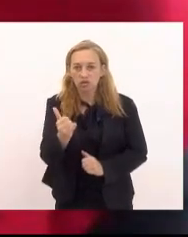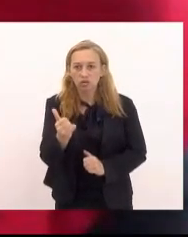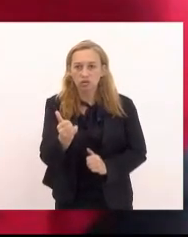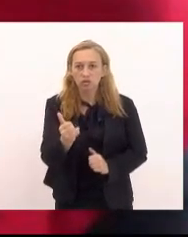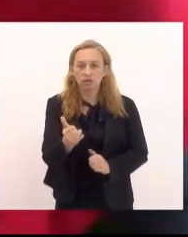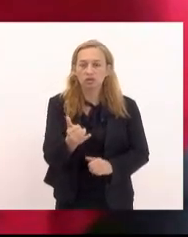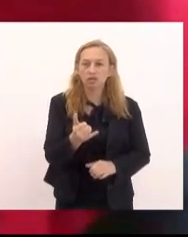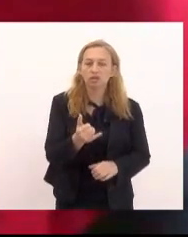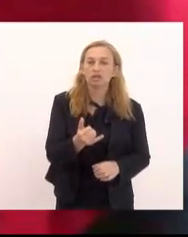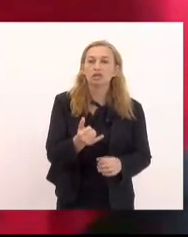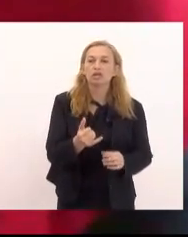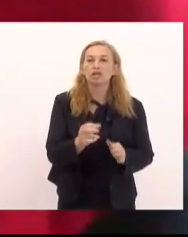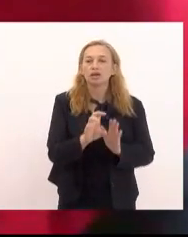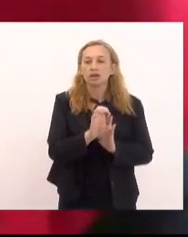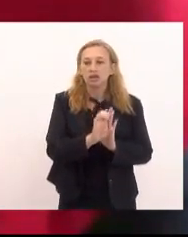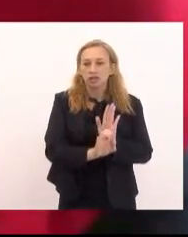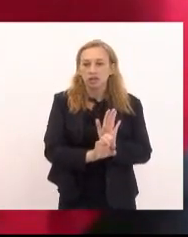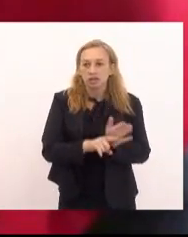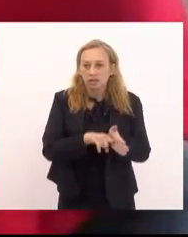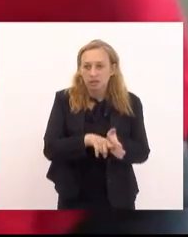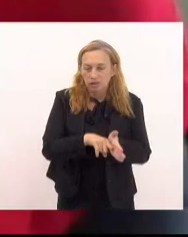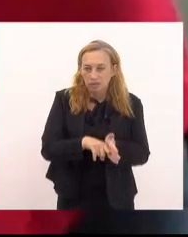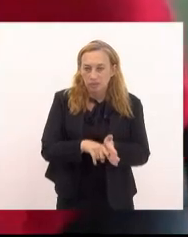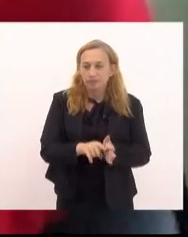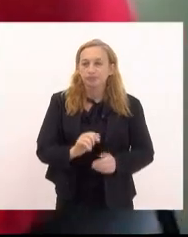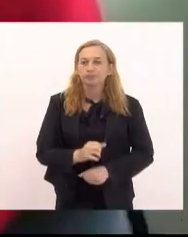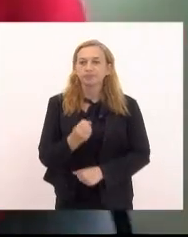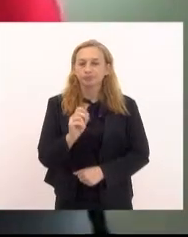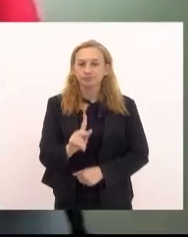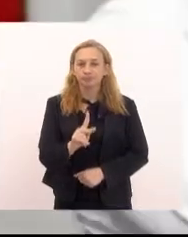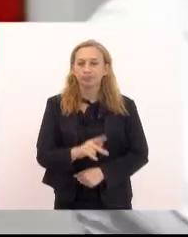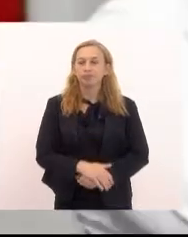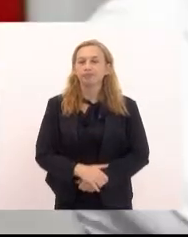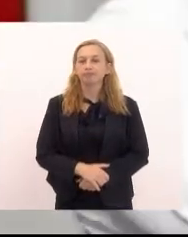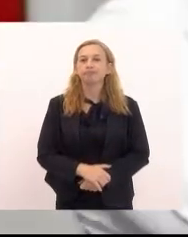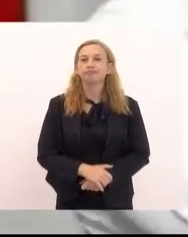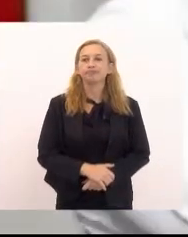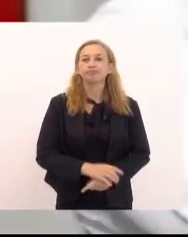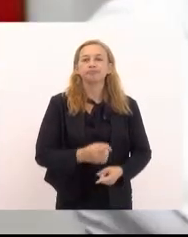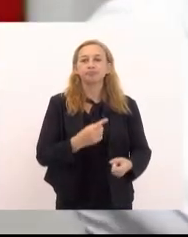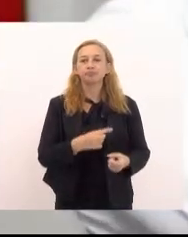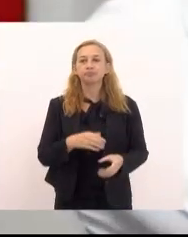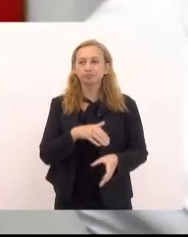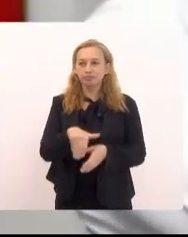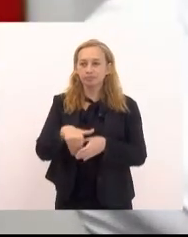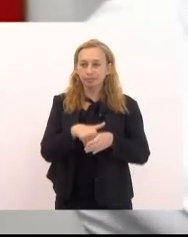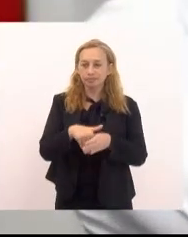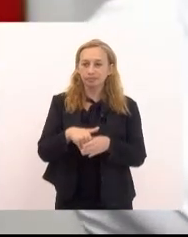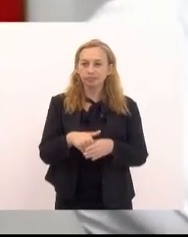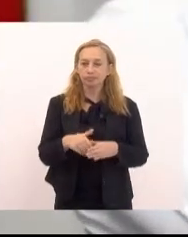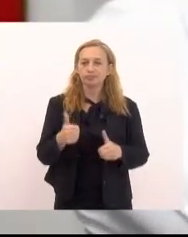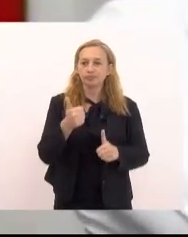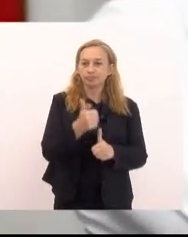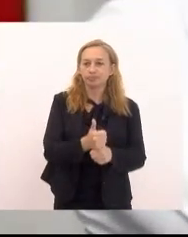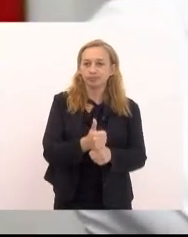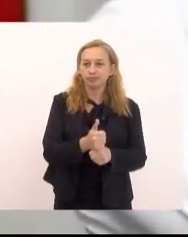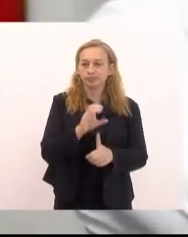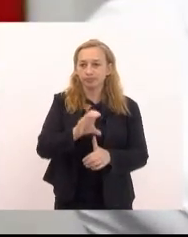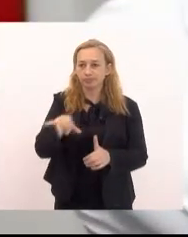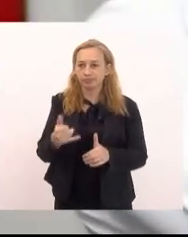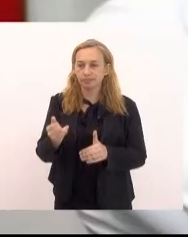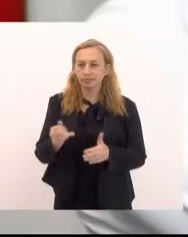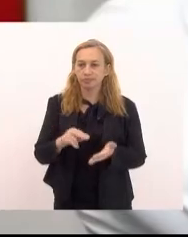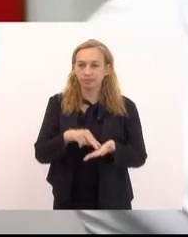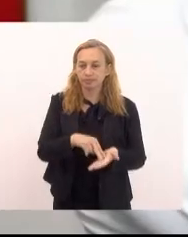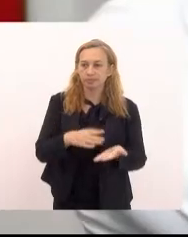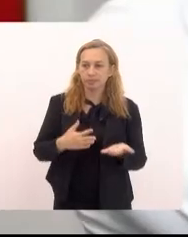análise das emendas. Ok. Com os pareceres emitidos em votação substitutiva da CCJ, os senhores que aprovam, permaneçam